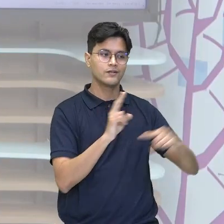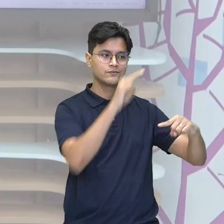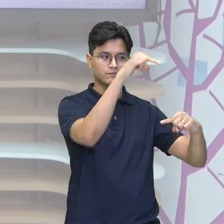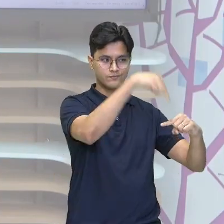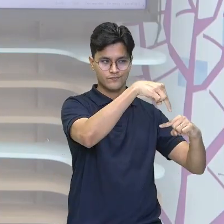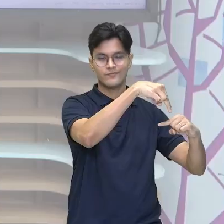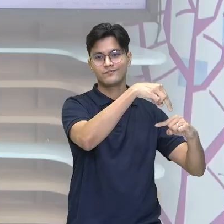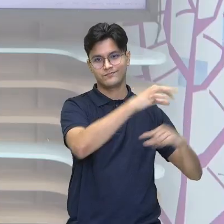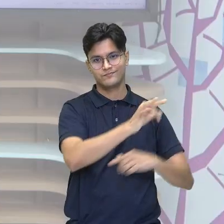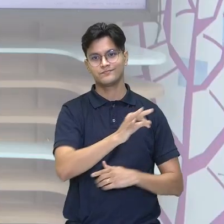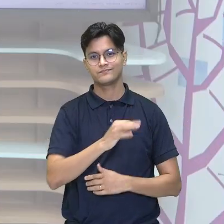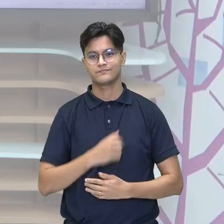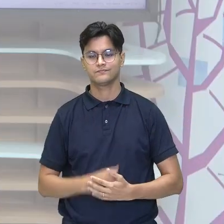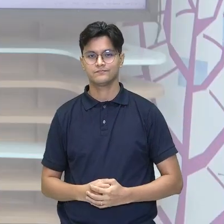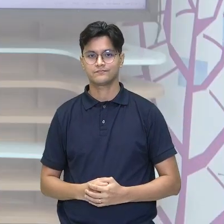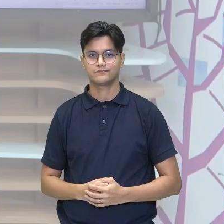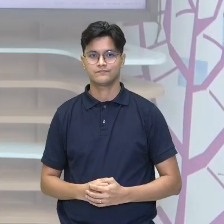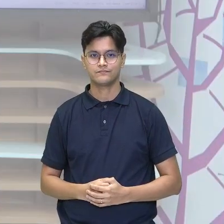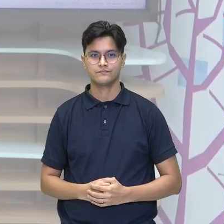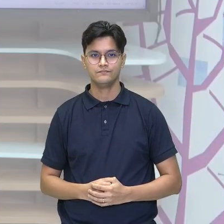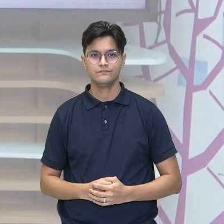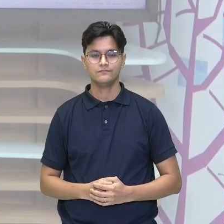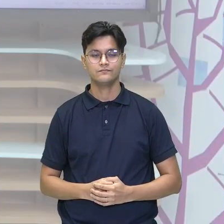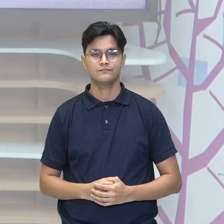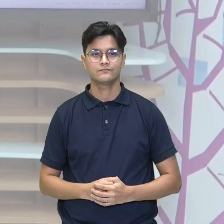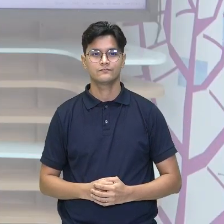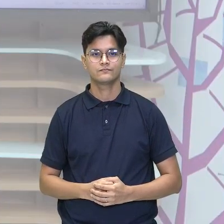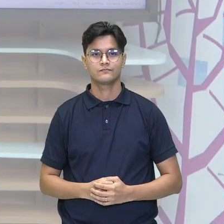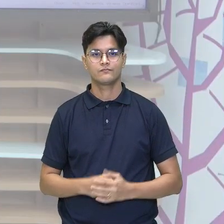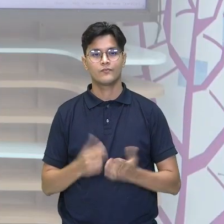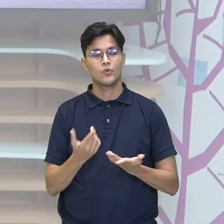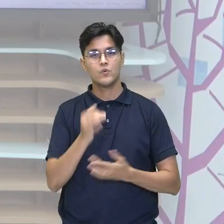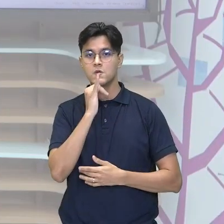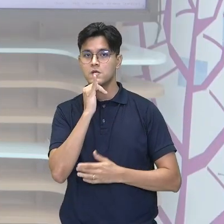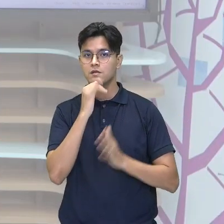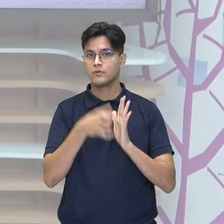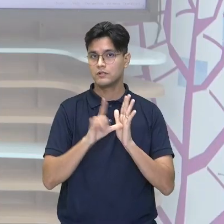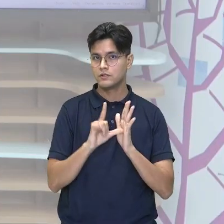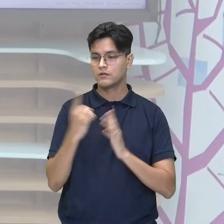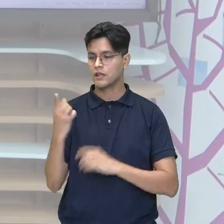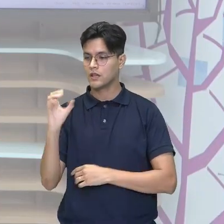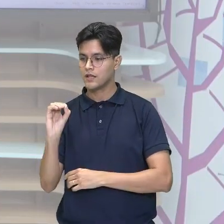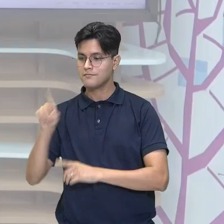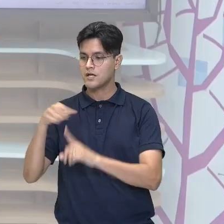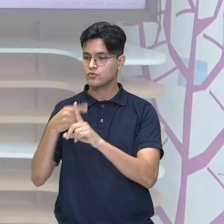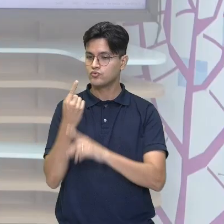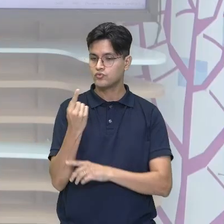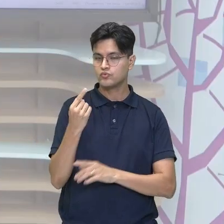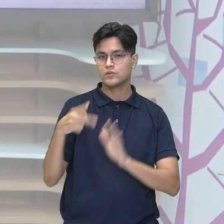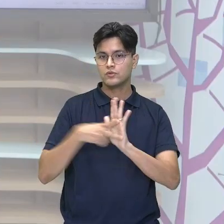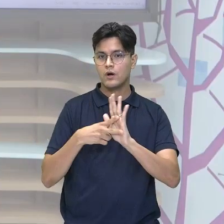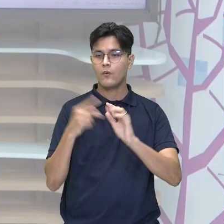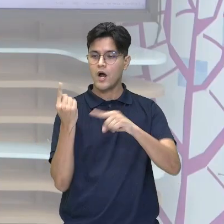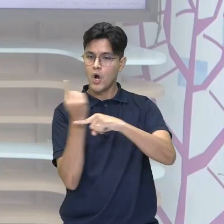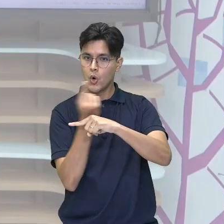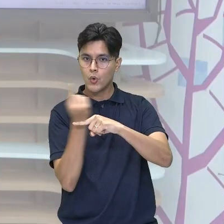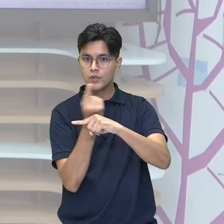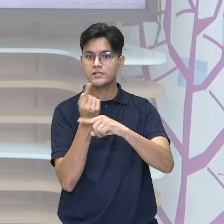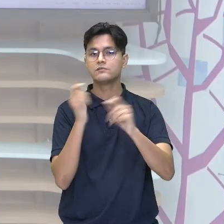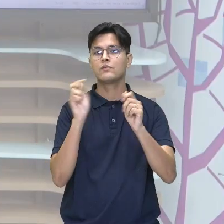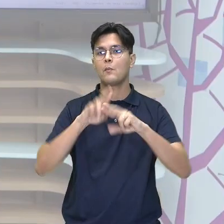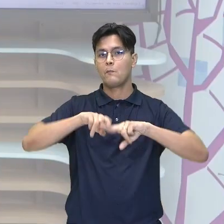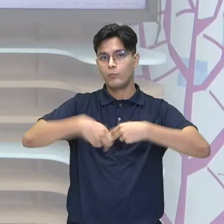né? 10 e 1, aliás. E 10 mais 1 é igual a 11, e aí obtivemos o resultado dessa adição, tá